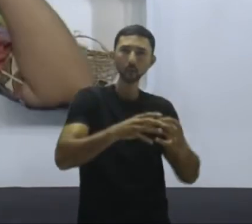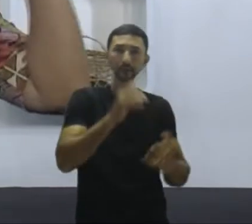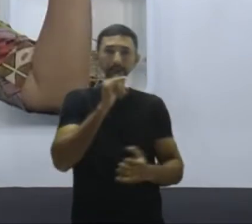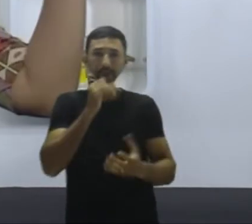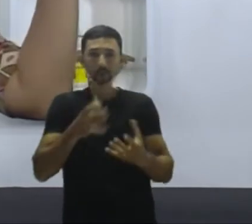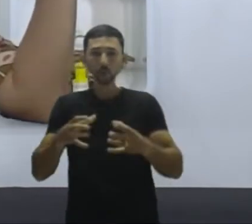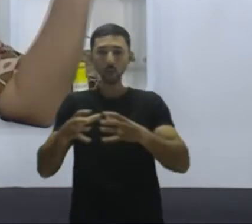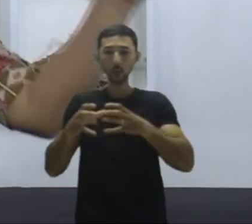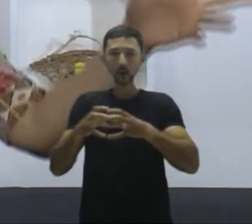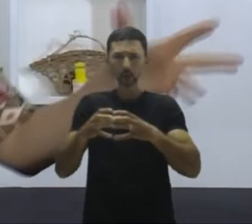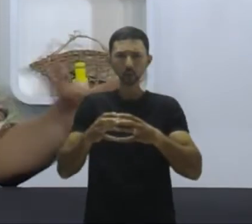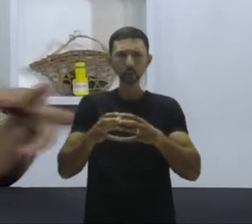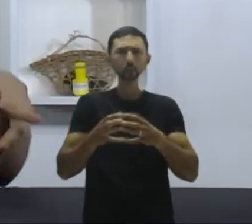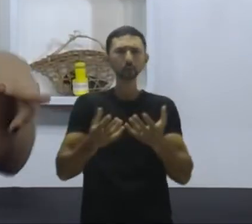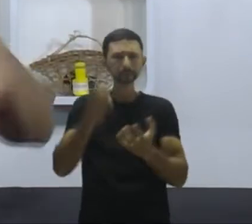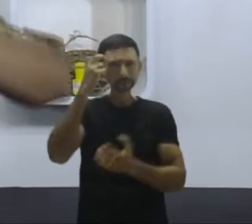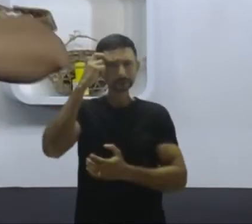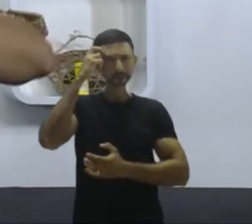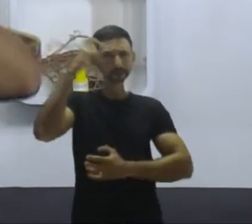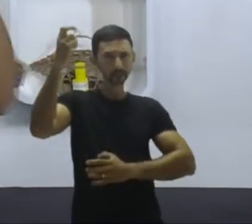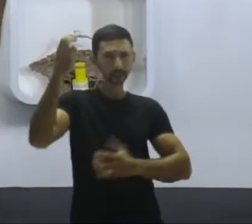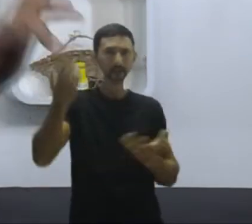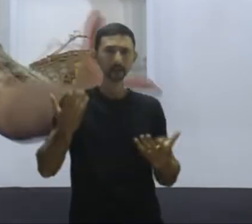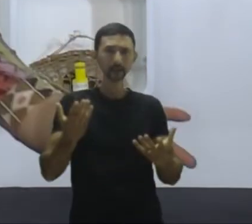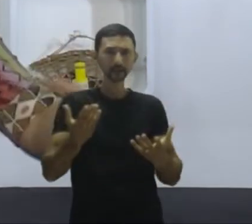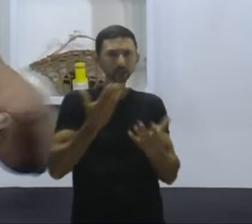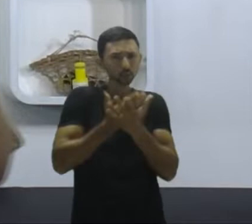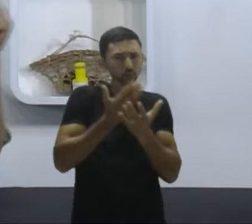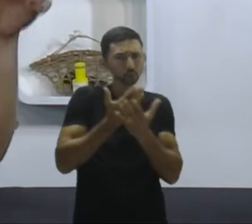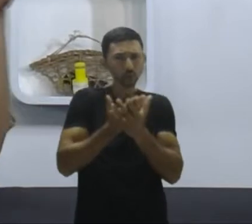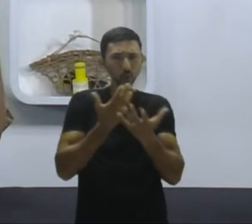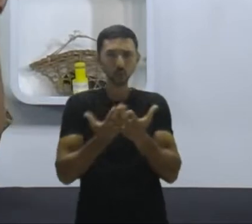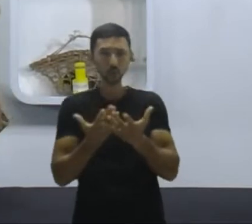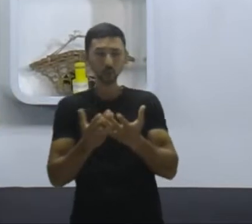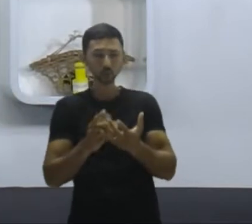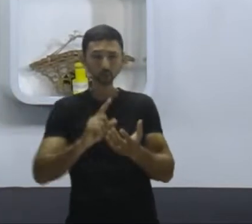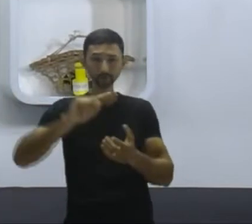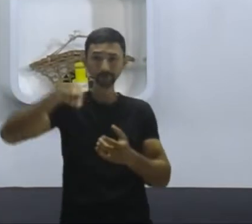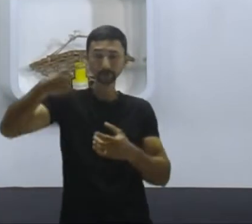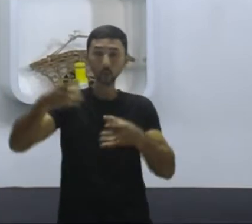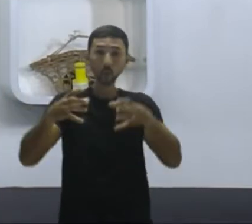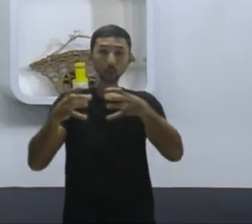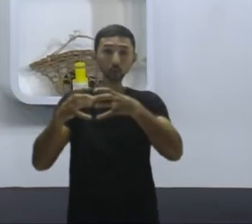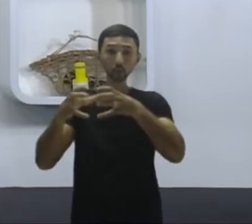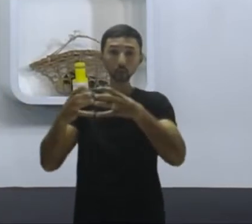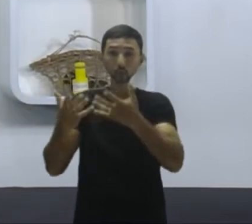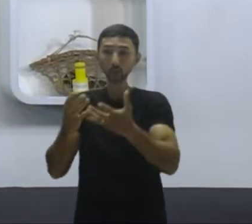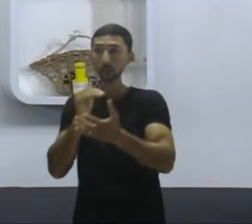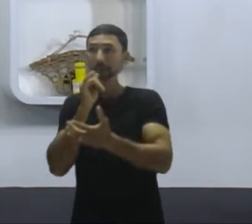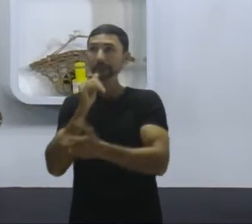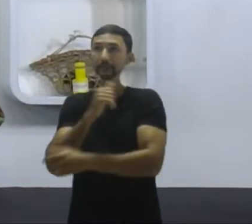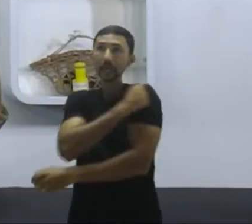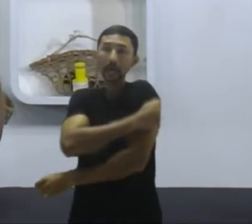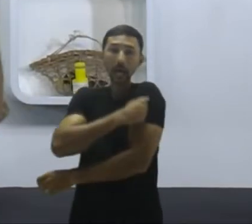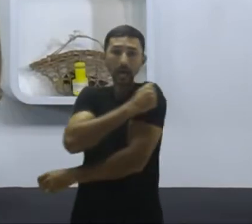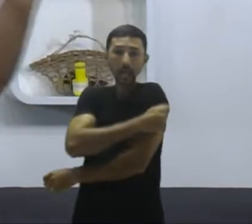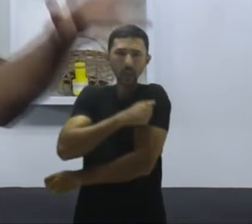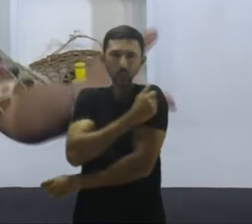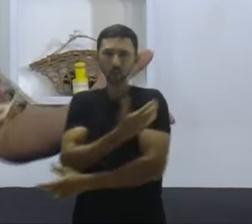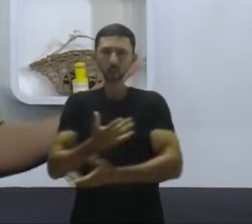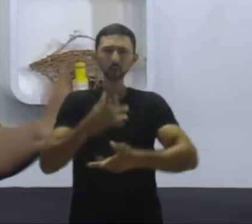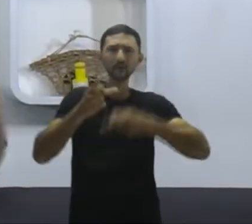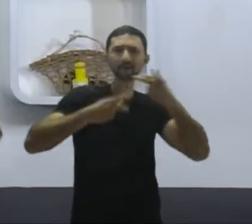são considerados os nerds, né? Aqueles que estudam mais. Nós temos aqueles grupos de alunos que são considerados os